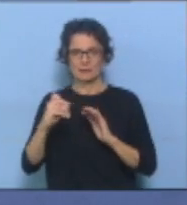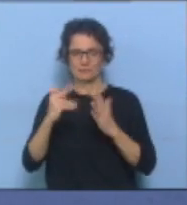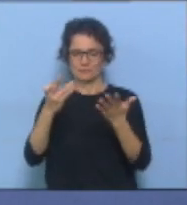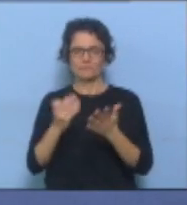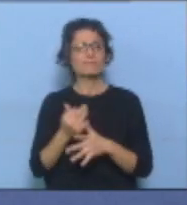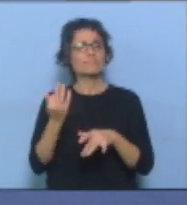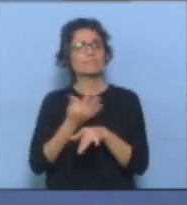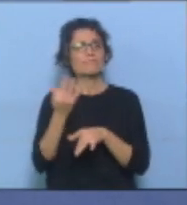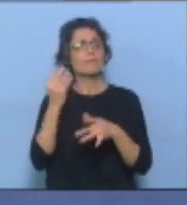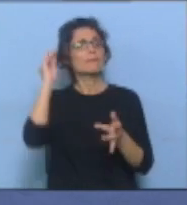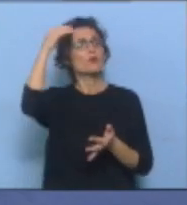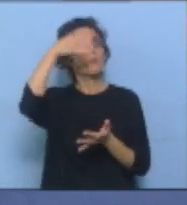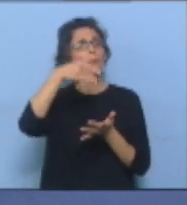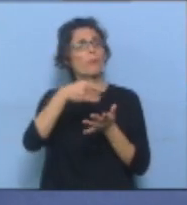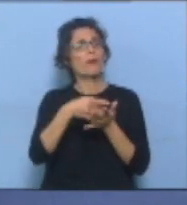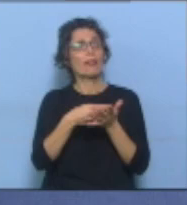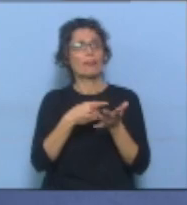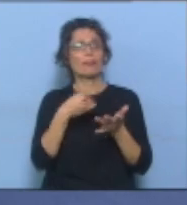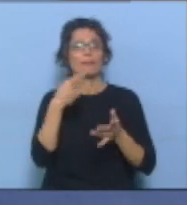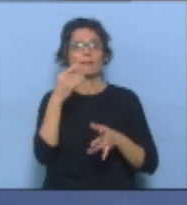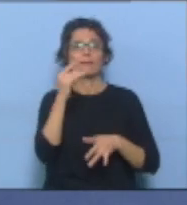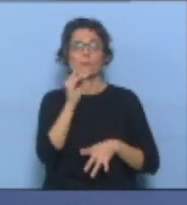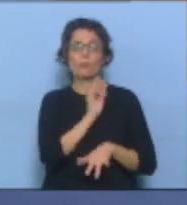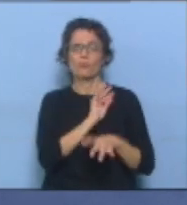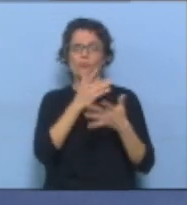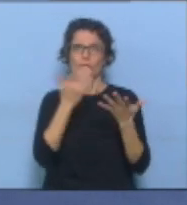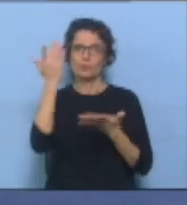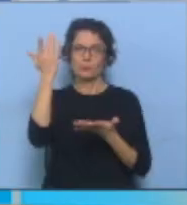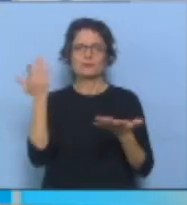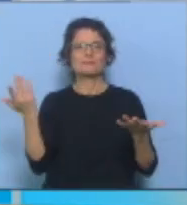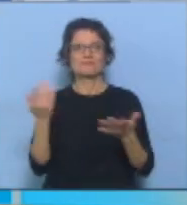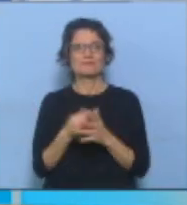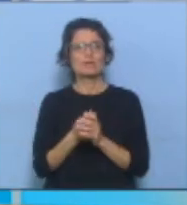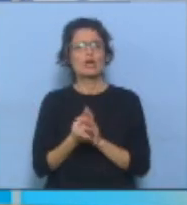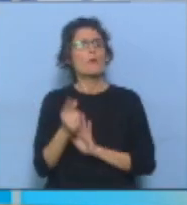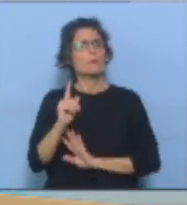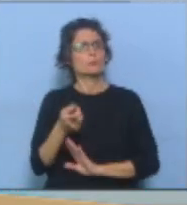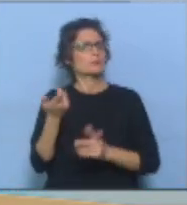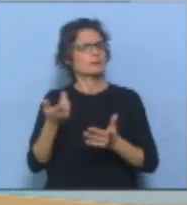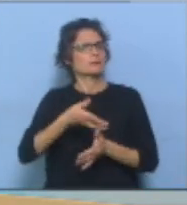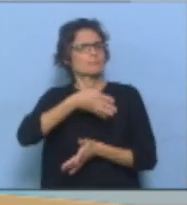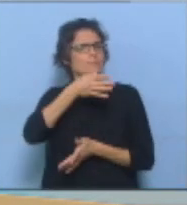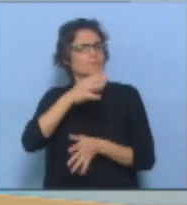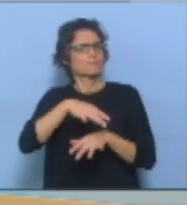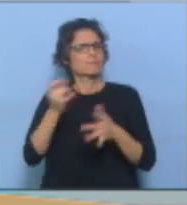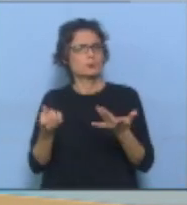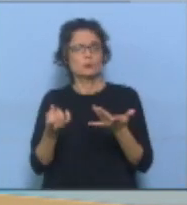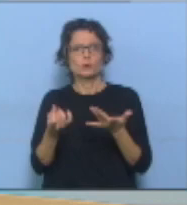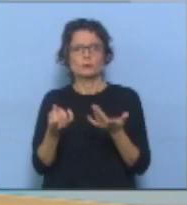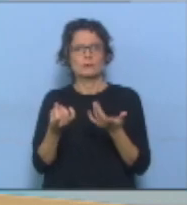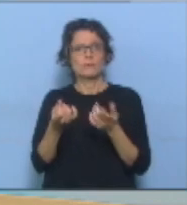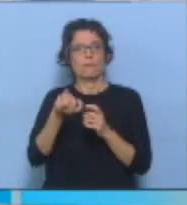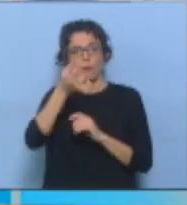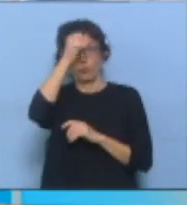do Batismo do Senhor, começava por si, Frei José Nunes. Estamos aqui num enquadramento litúrgico neste domingo, que nos